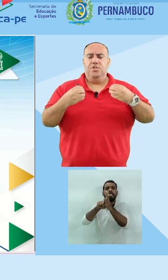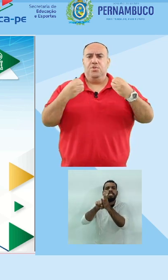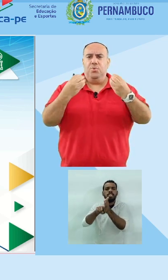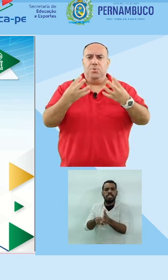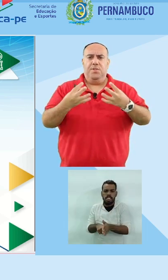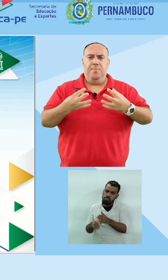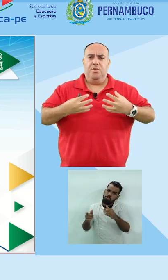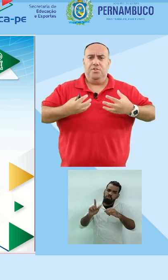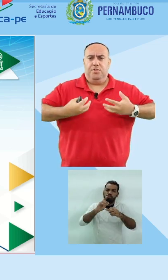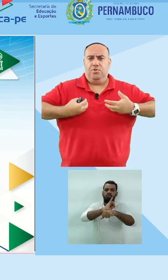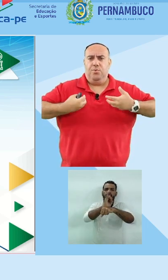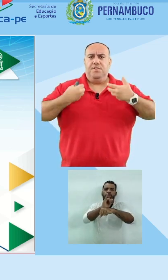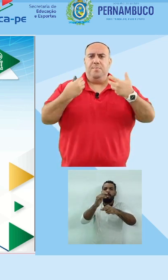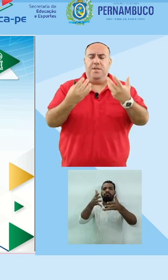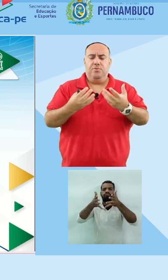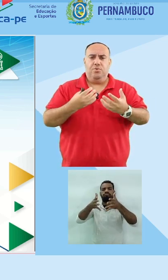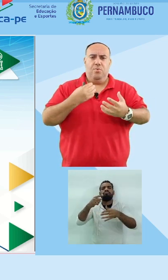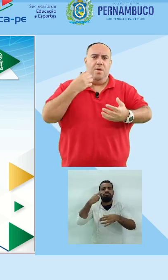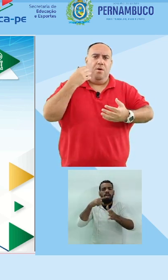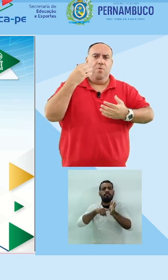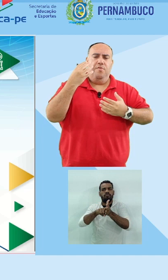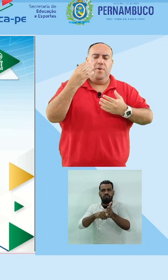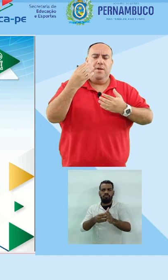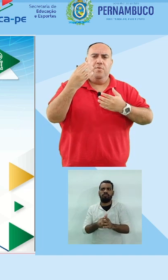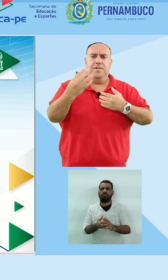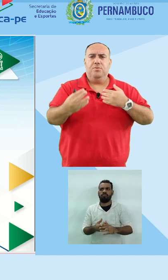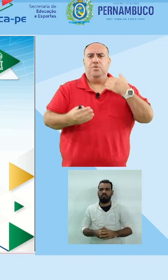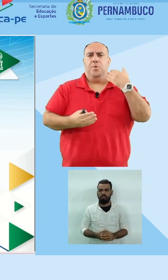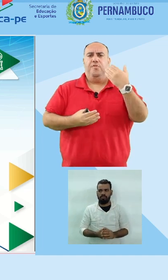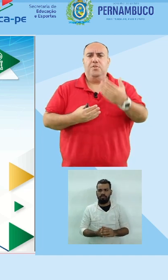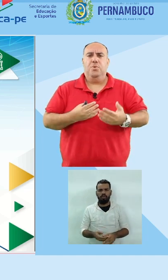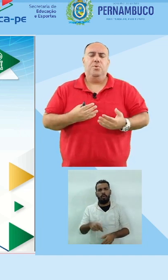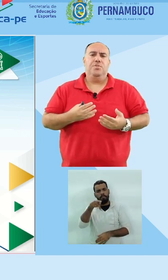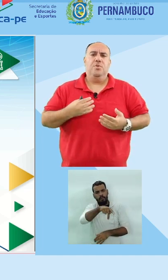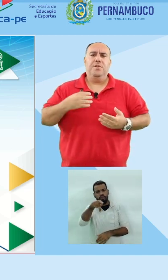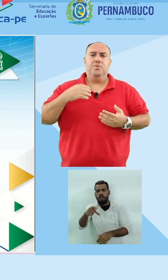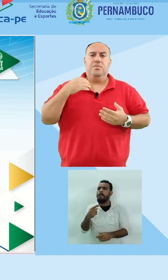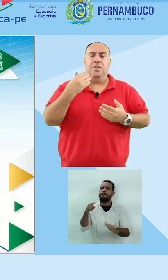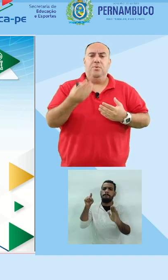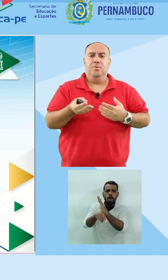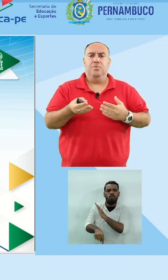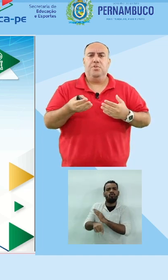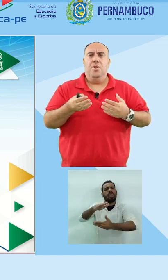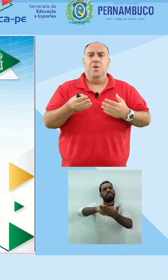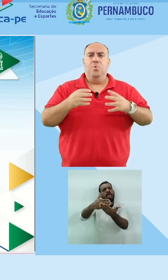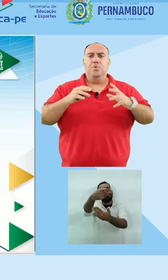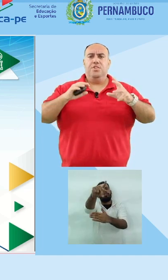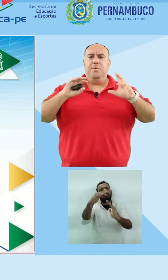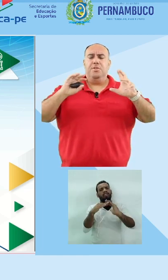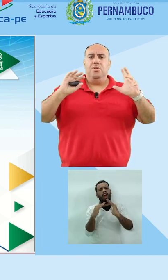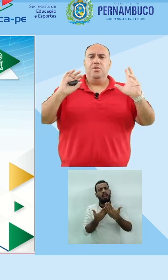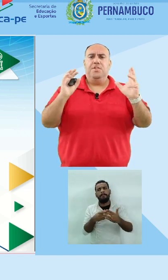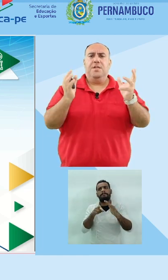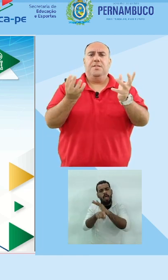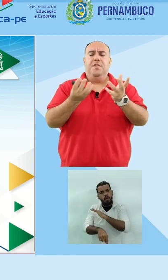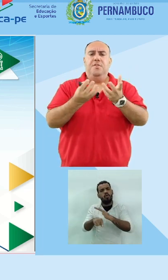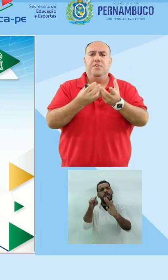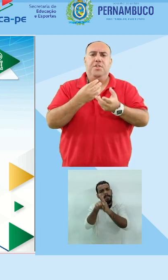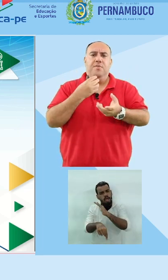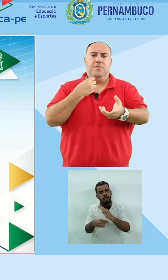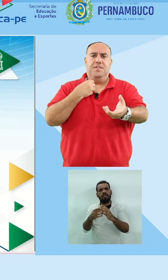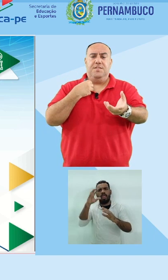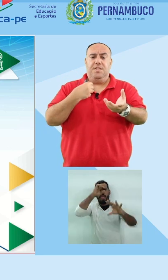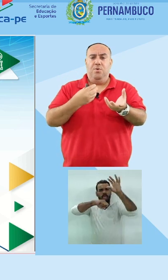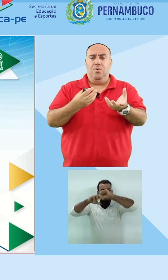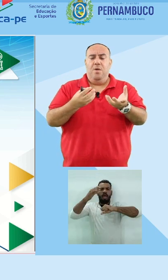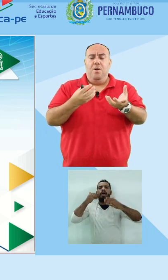certo? Estudem, mostrem seus conhecimentos, converse com os professores, converse com os alunos, use as metodologias ativas,